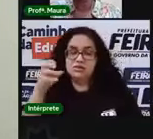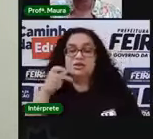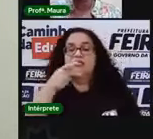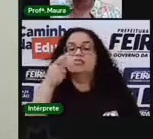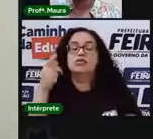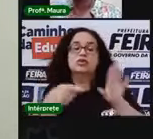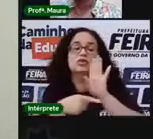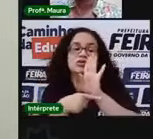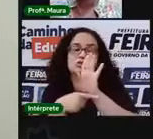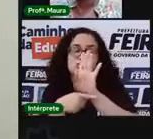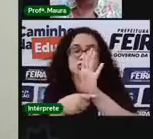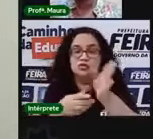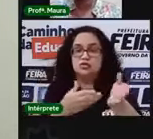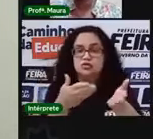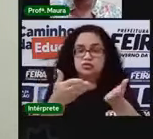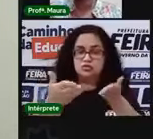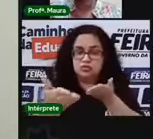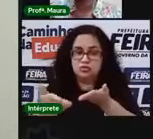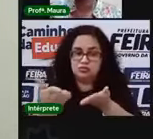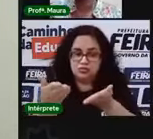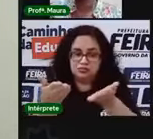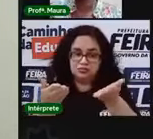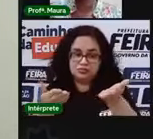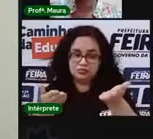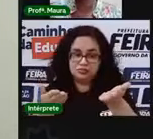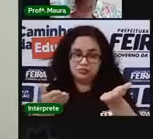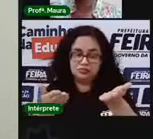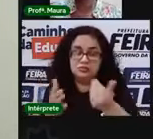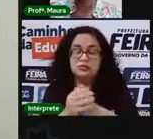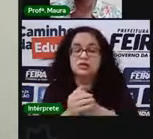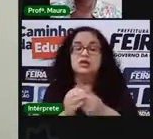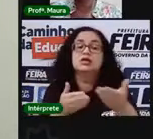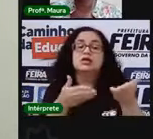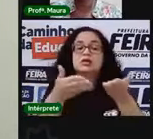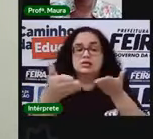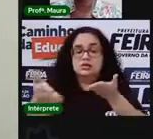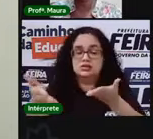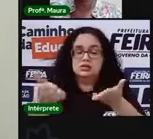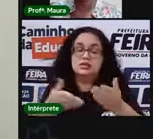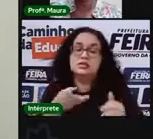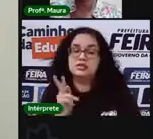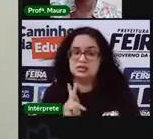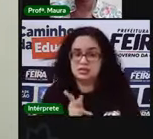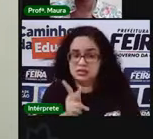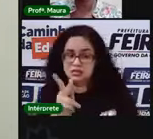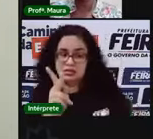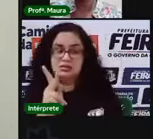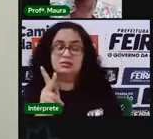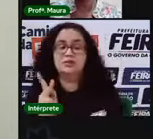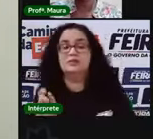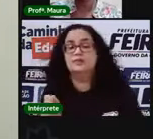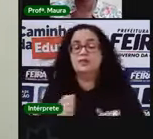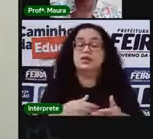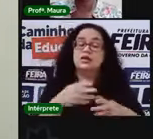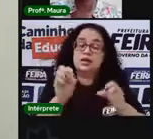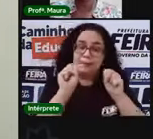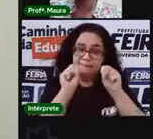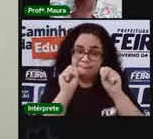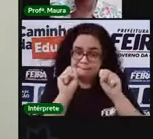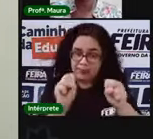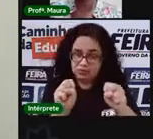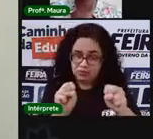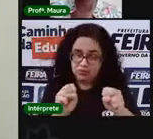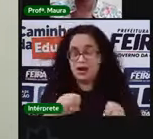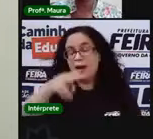solidariedade é partilha. E é partilha sempre. Faço as doações que posso para